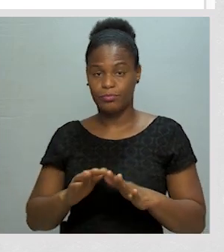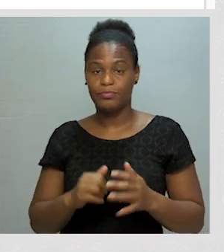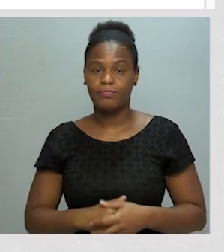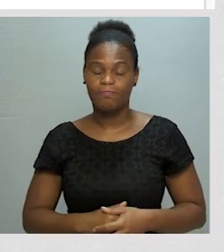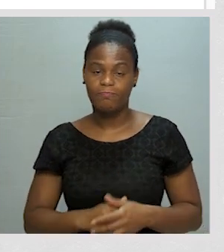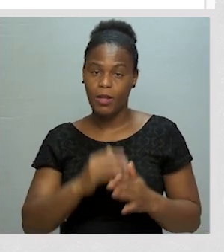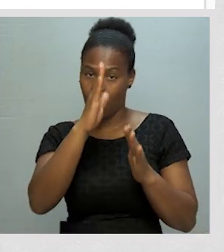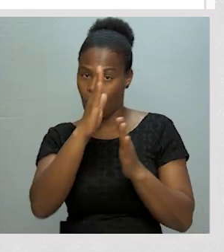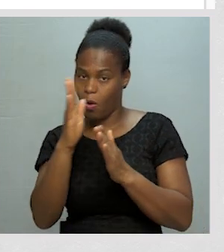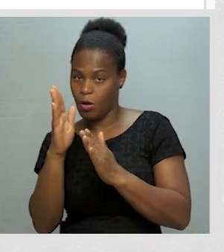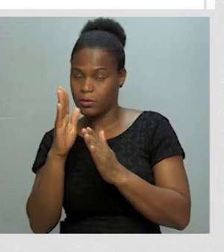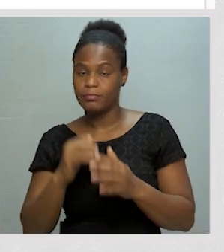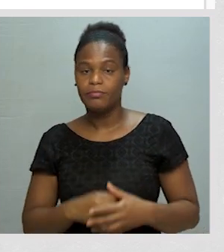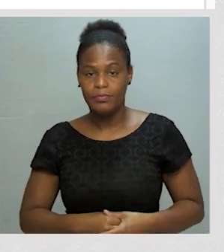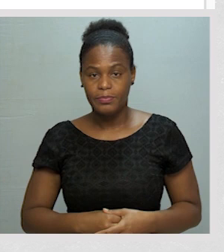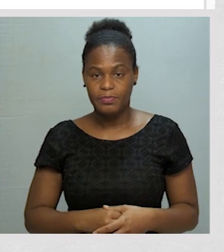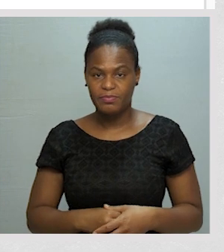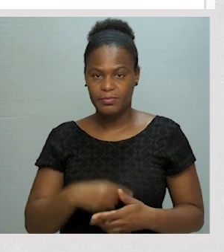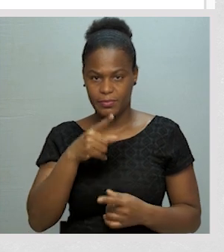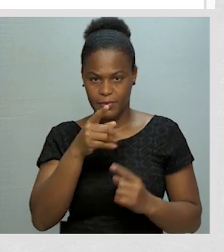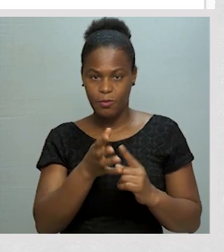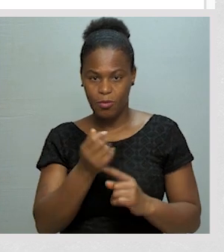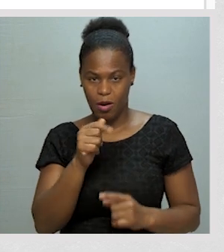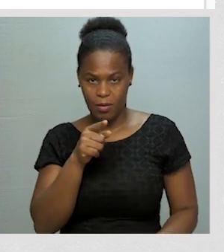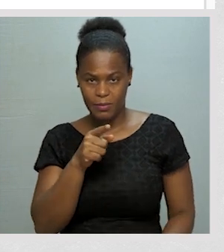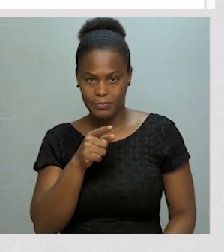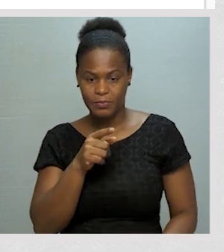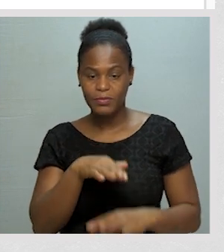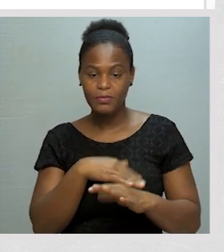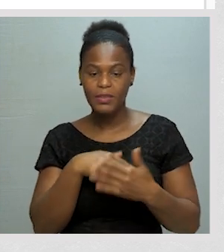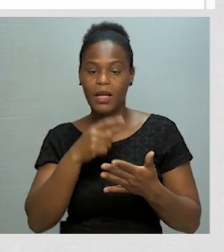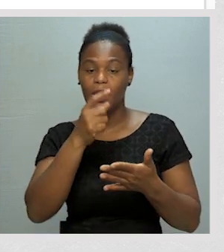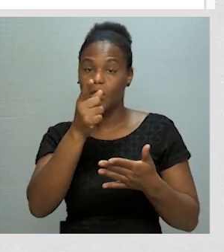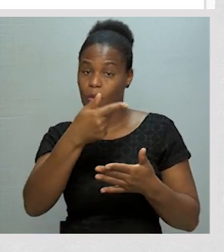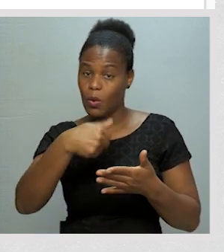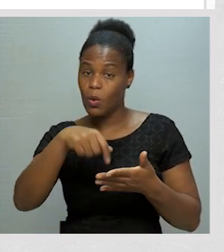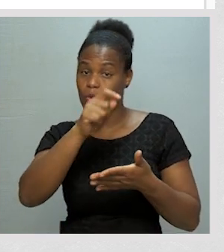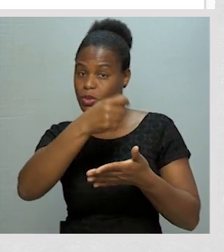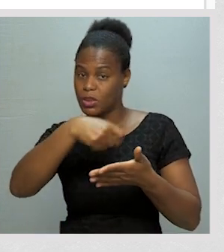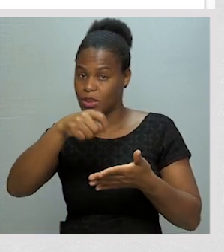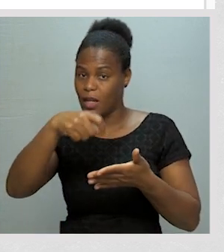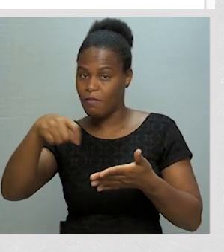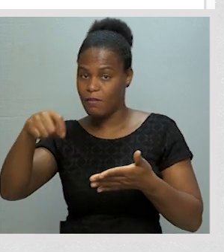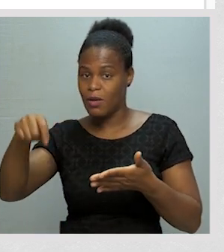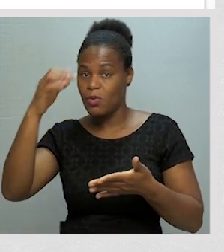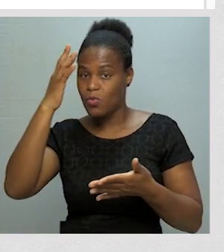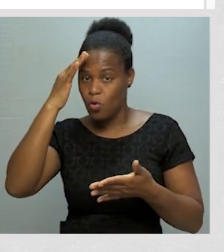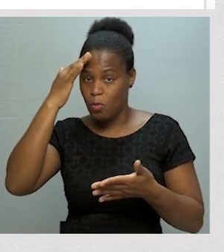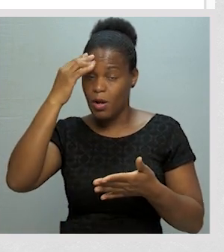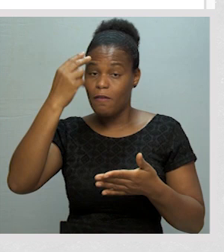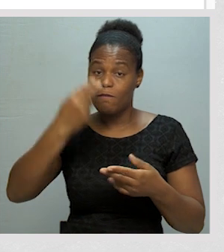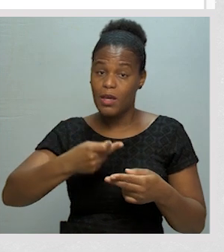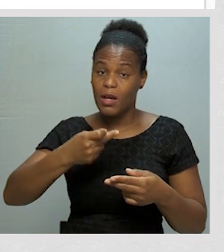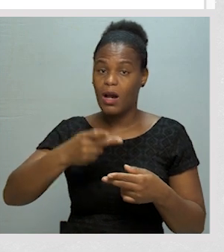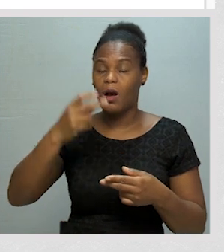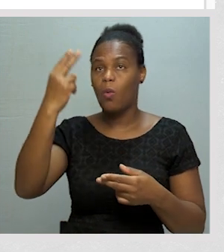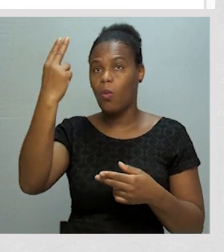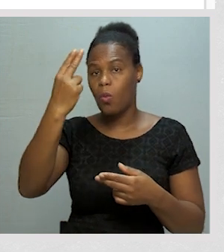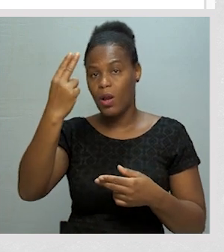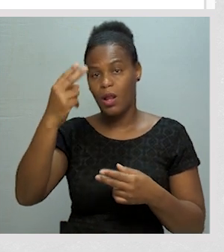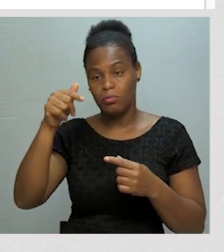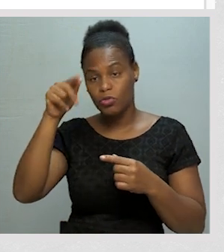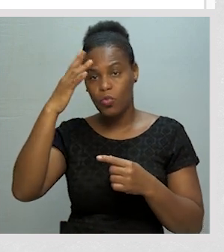45, como vocês podem ver, o 5 está na ordem das unidades. E também, aqui no 36,